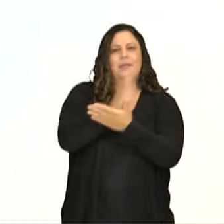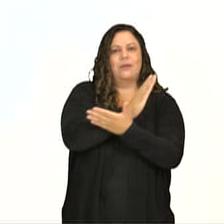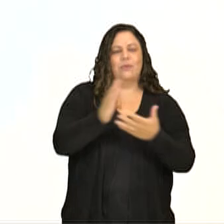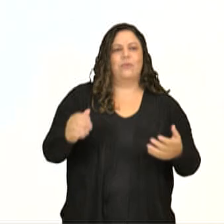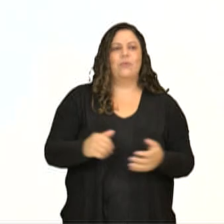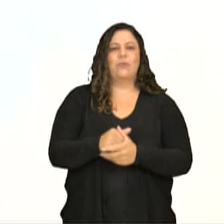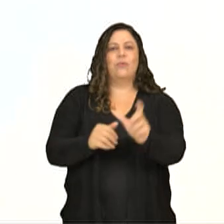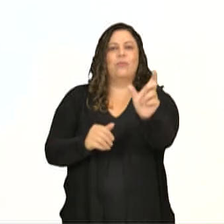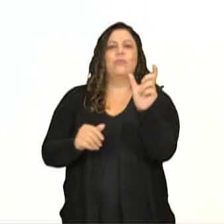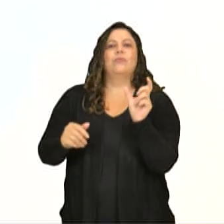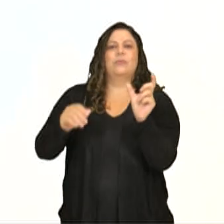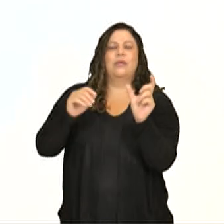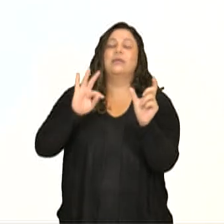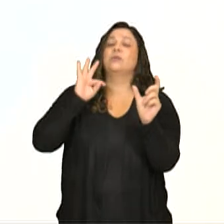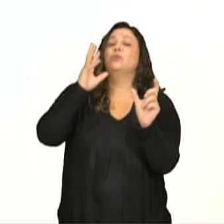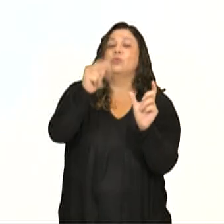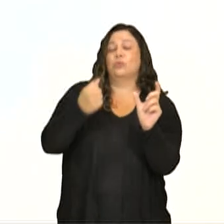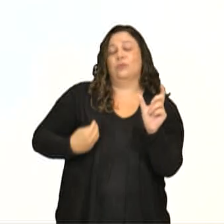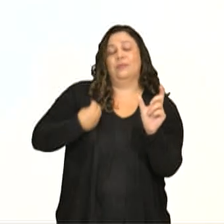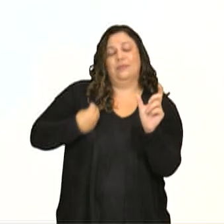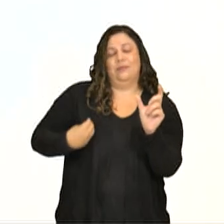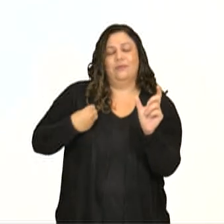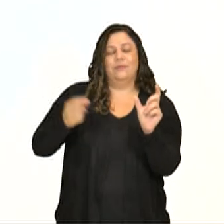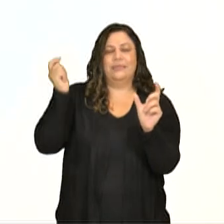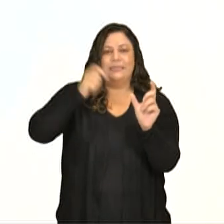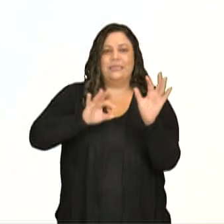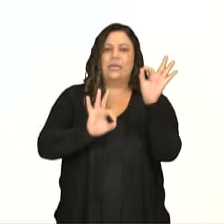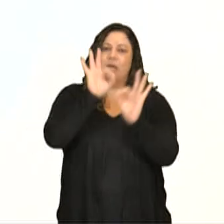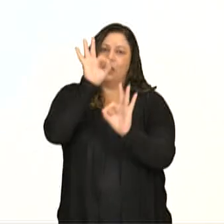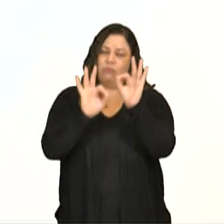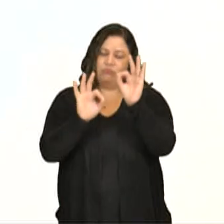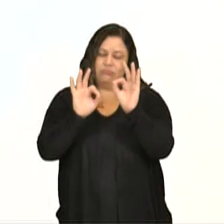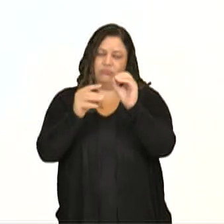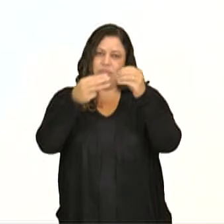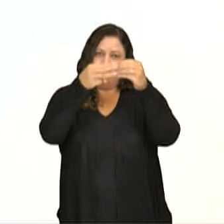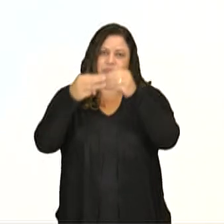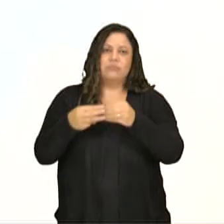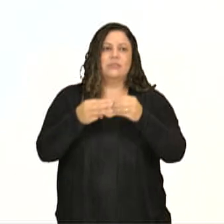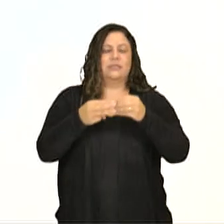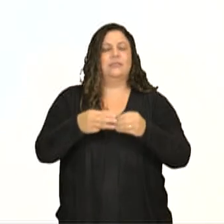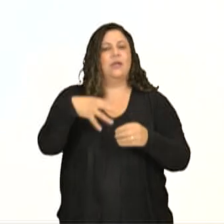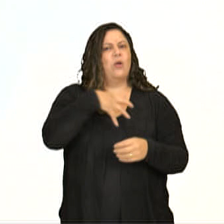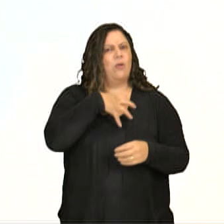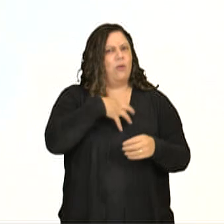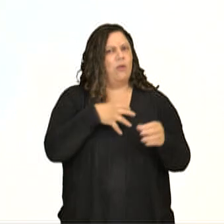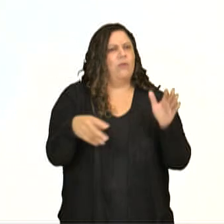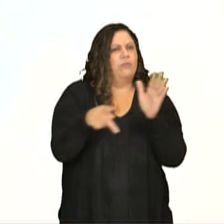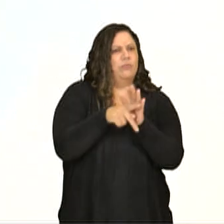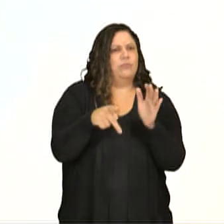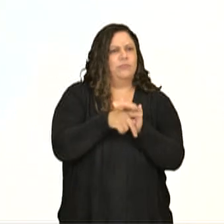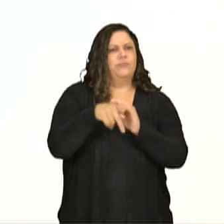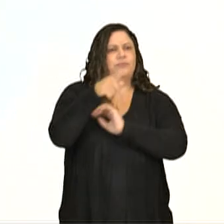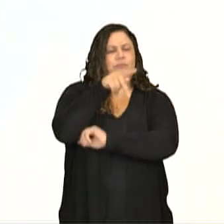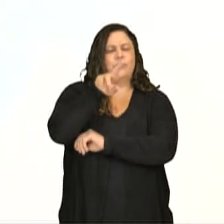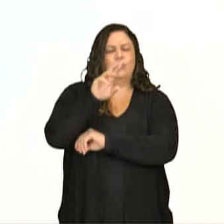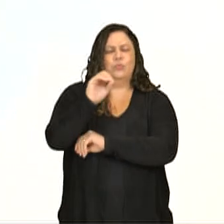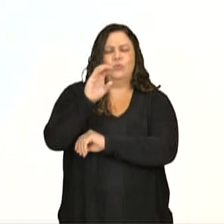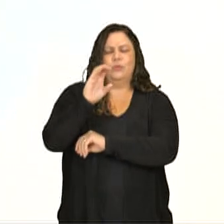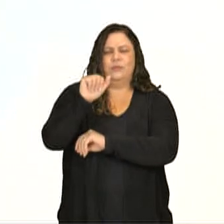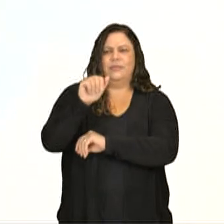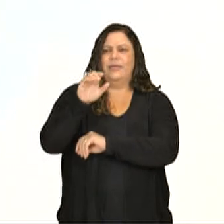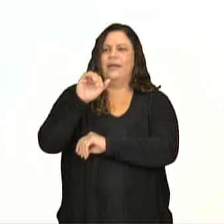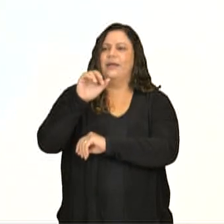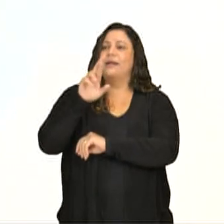gente. Todos os seres vivos possuem organização celular e a gente vai ter as formas que são os procariotos ou procariontes, que